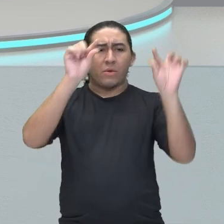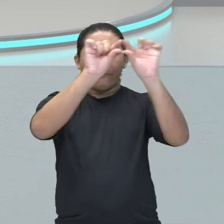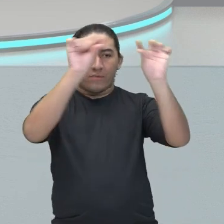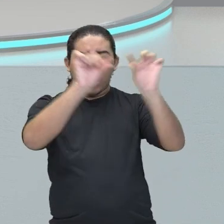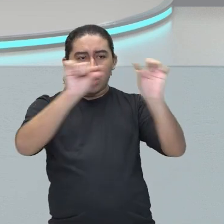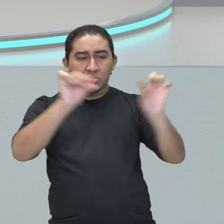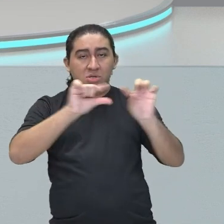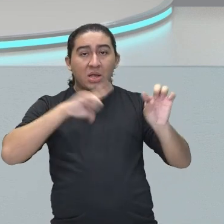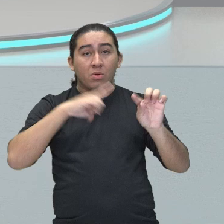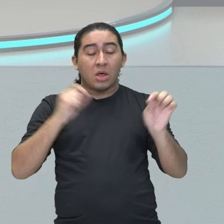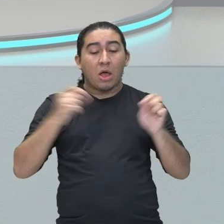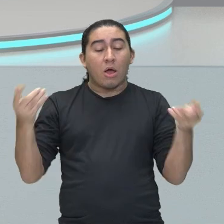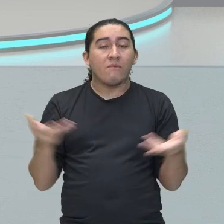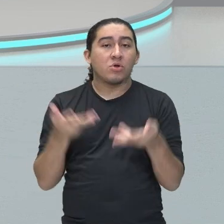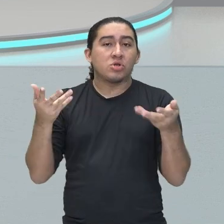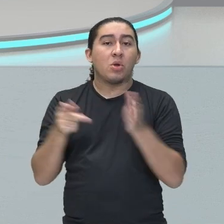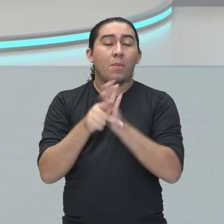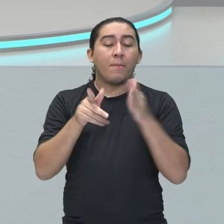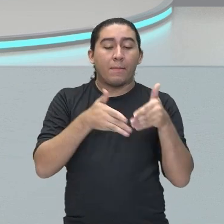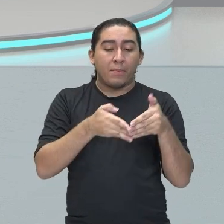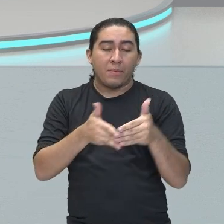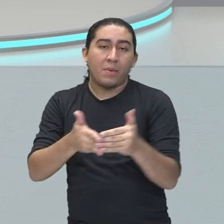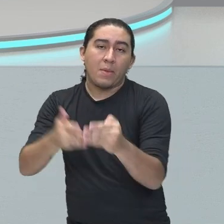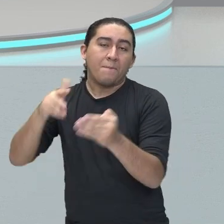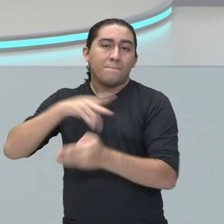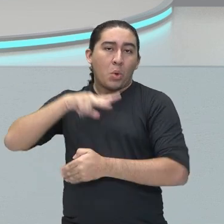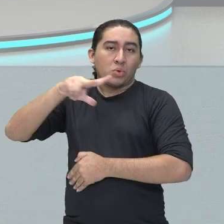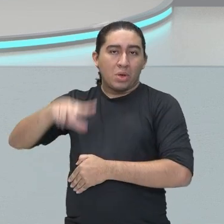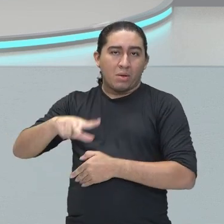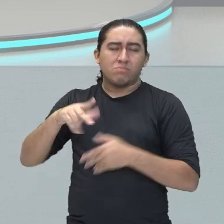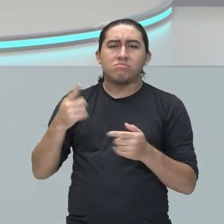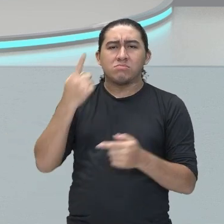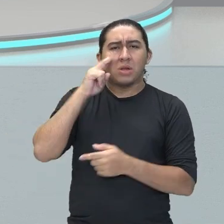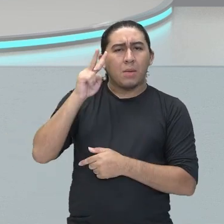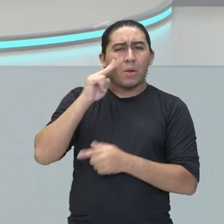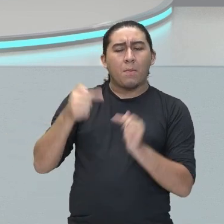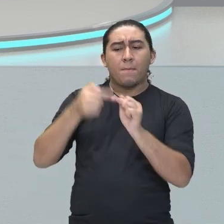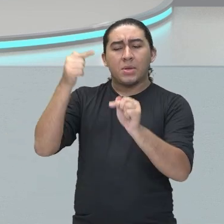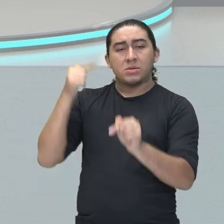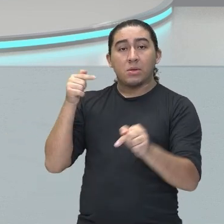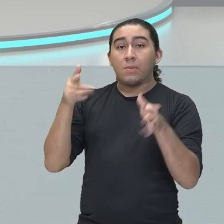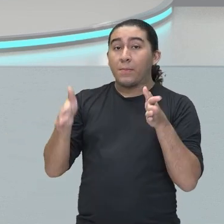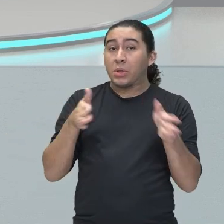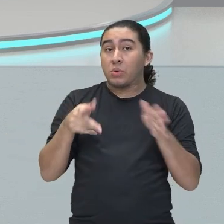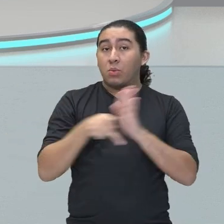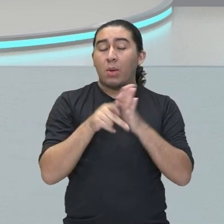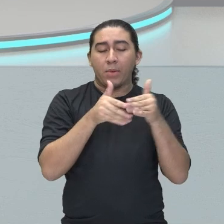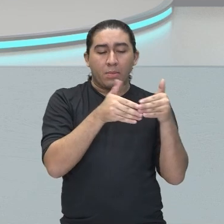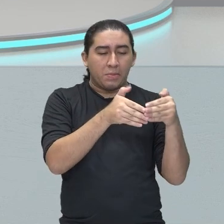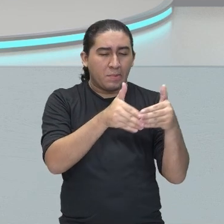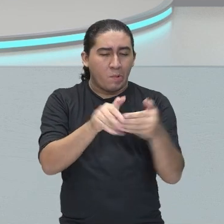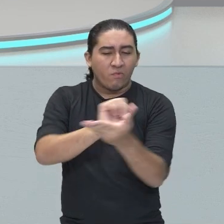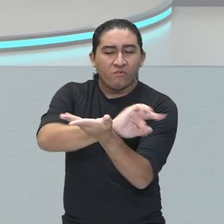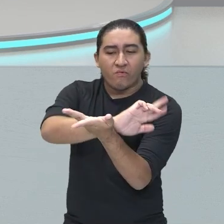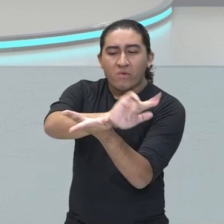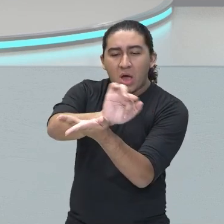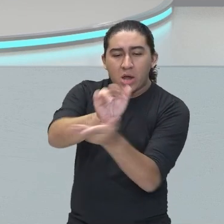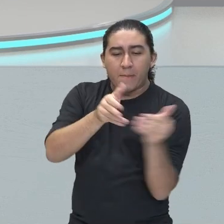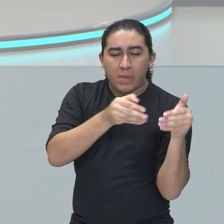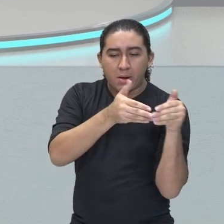exaltação da empreitada marítima portuguesa, a época que teve das grandes navegações,